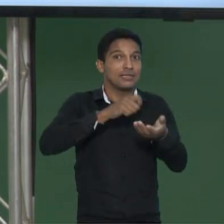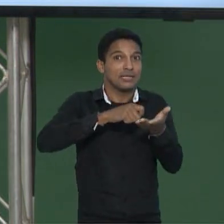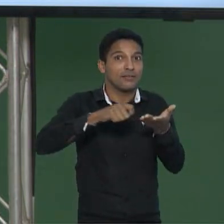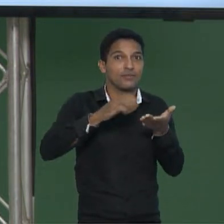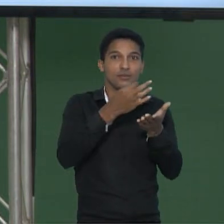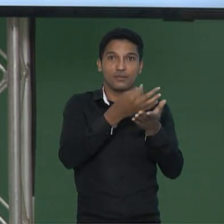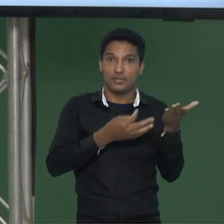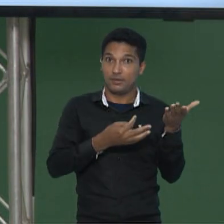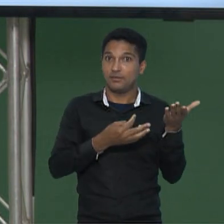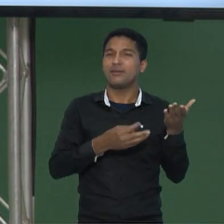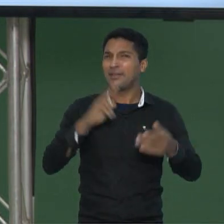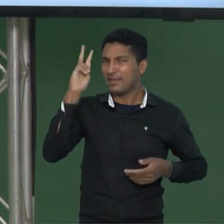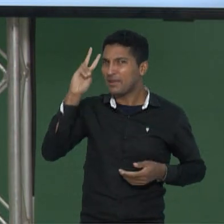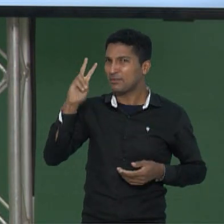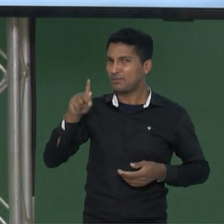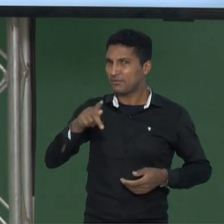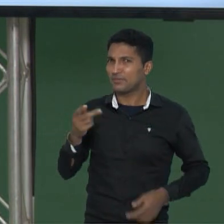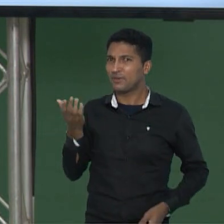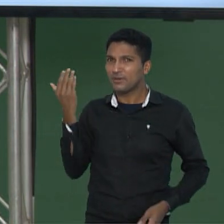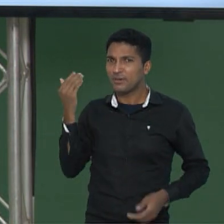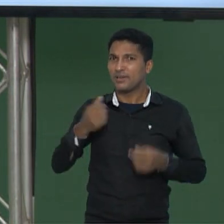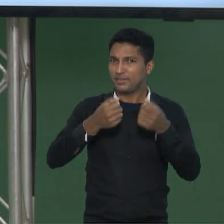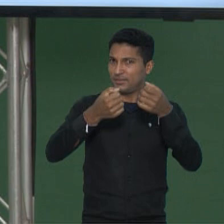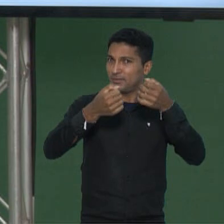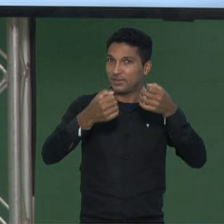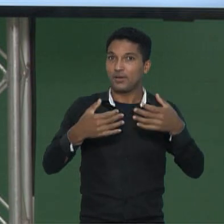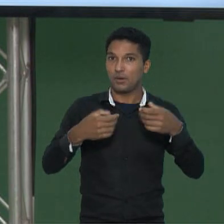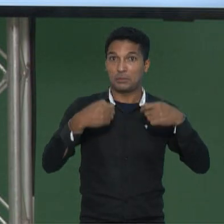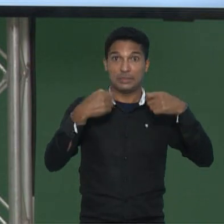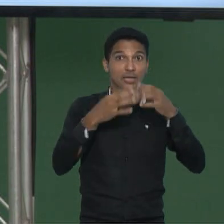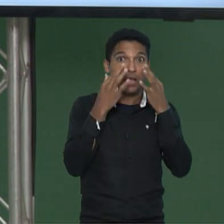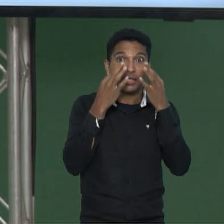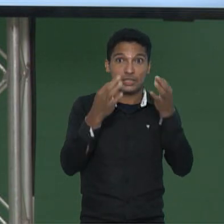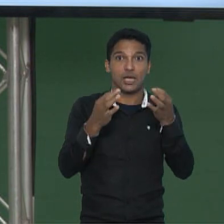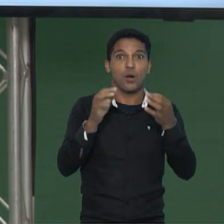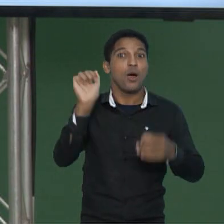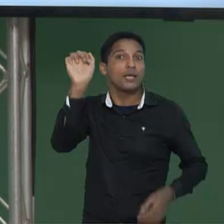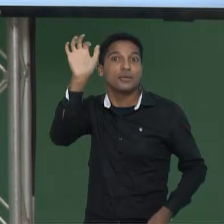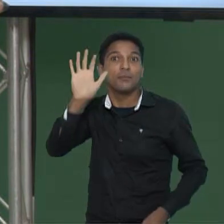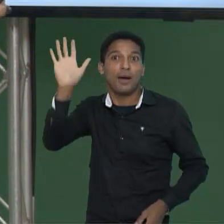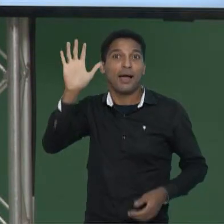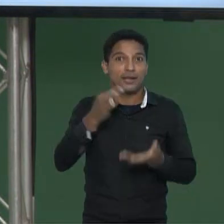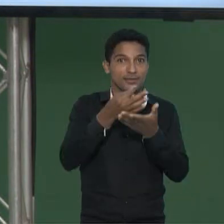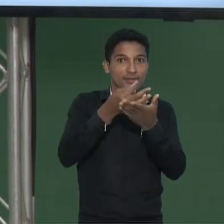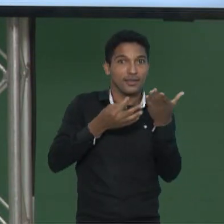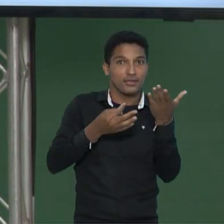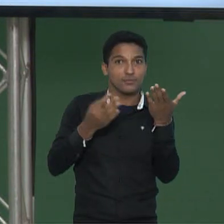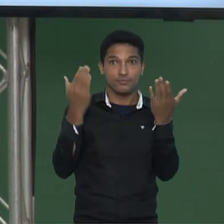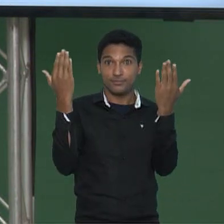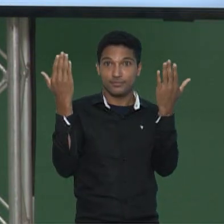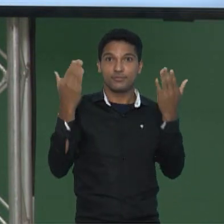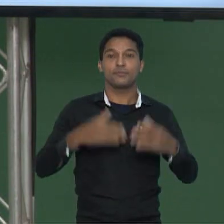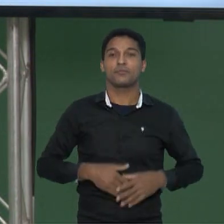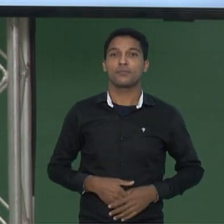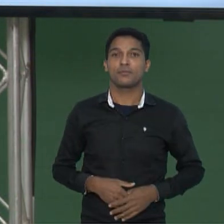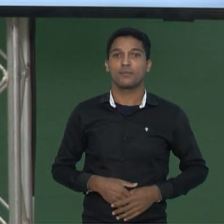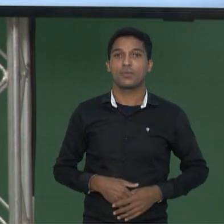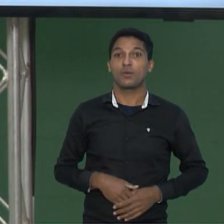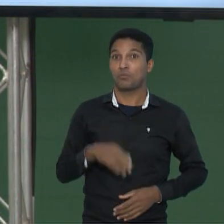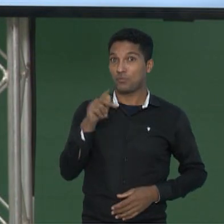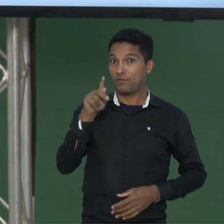A imagem, ela traz também a autora. A teacher escreveu Mary Ann Hoberman. Por